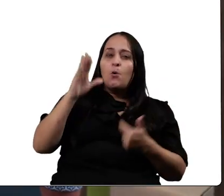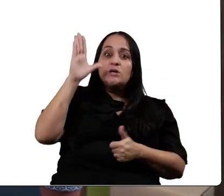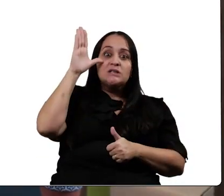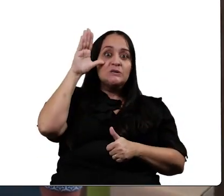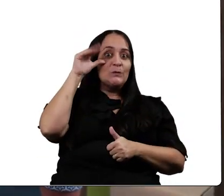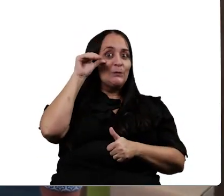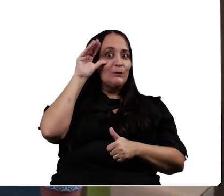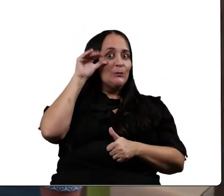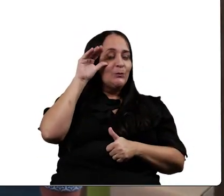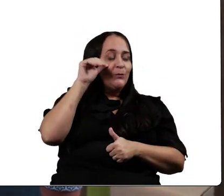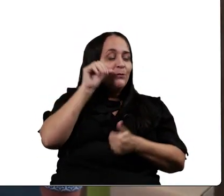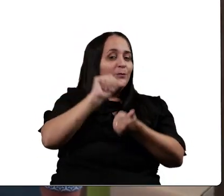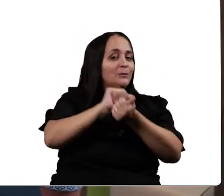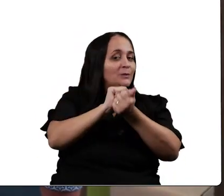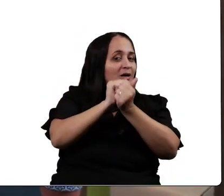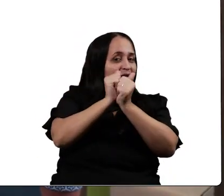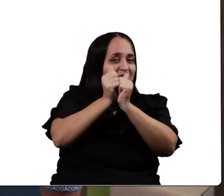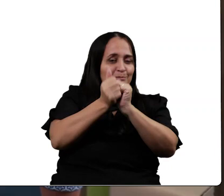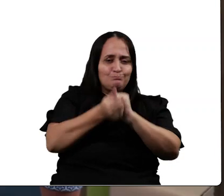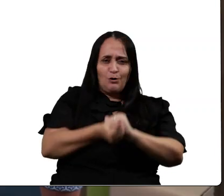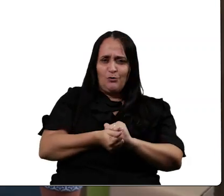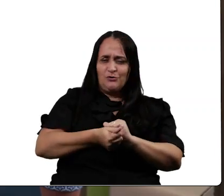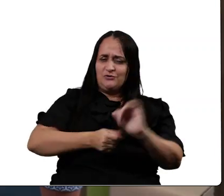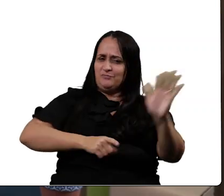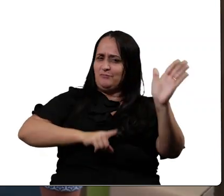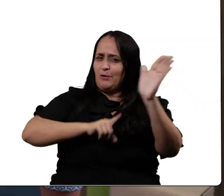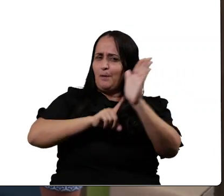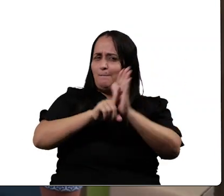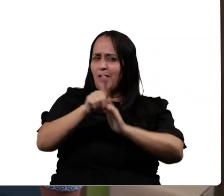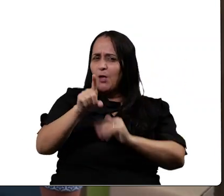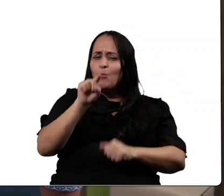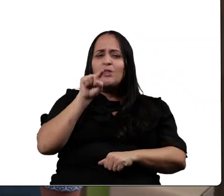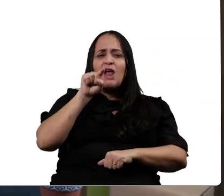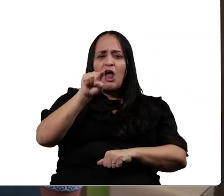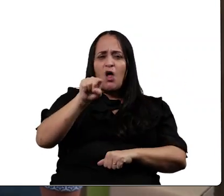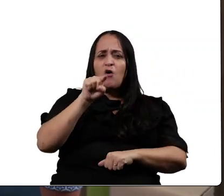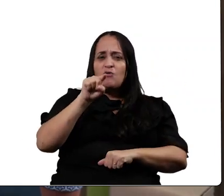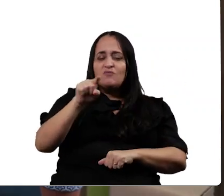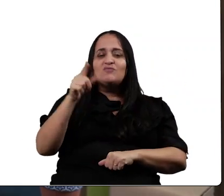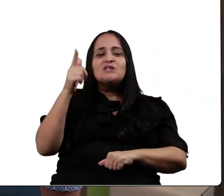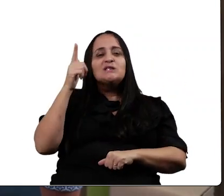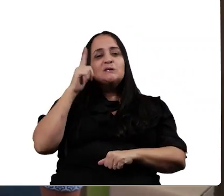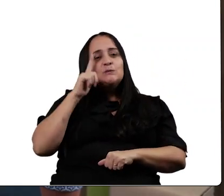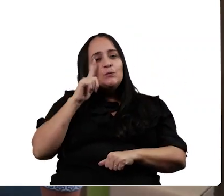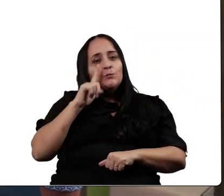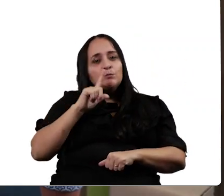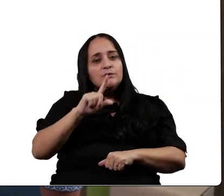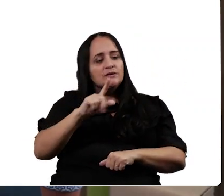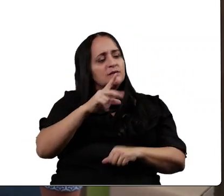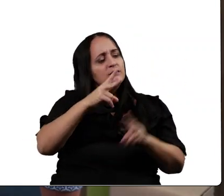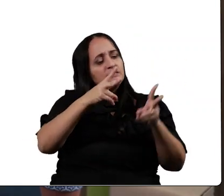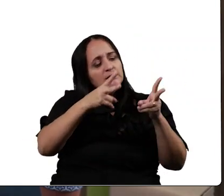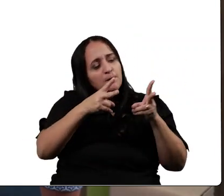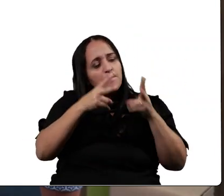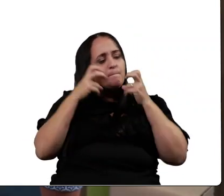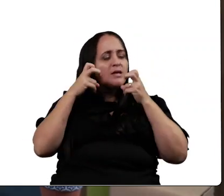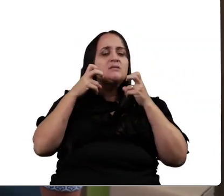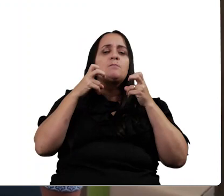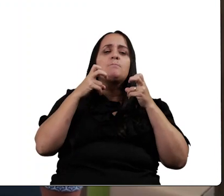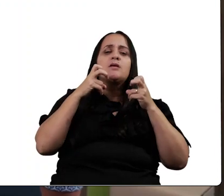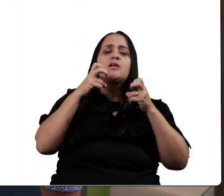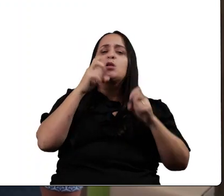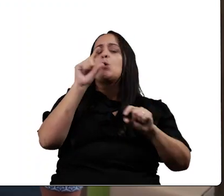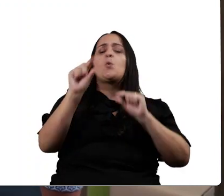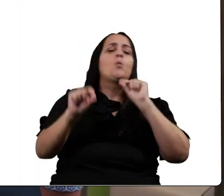aula é diferente, tá? Eu quero saber se você consegue perceber o que é